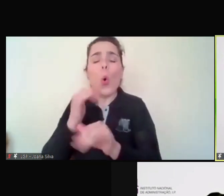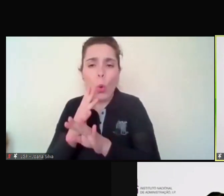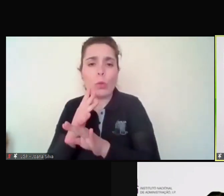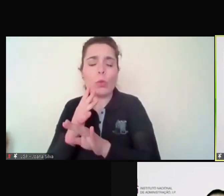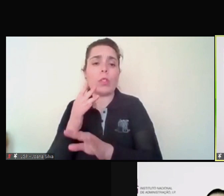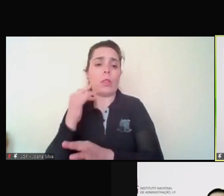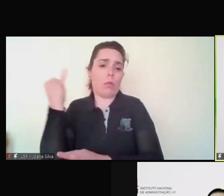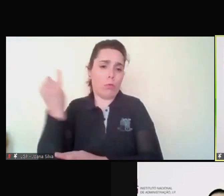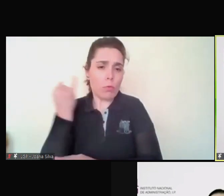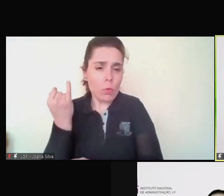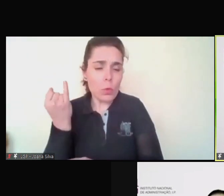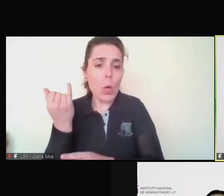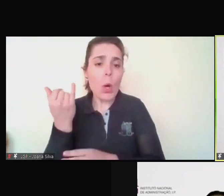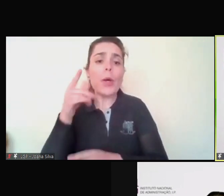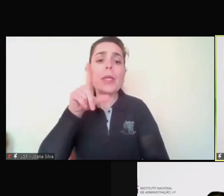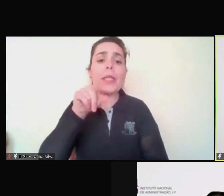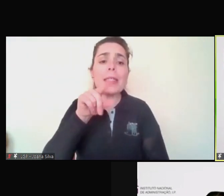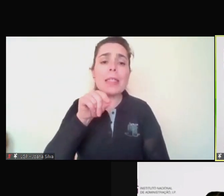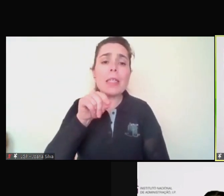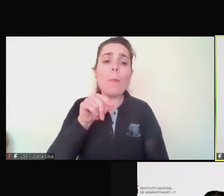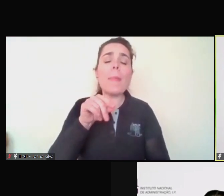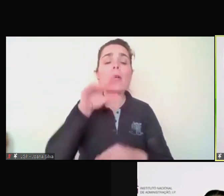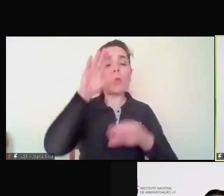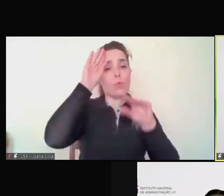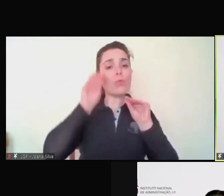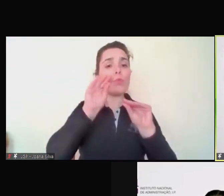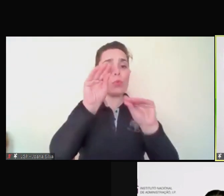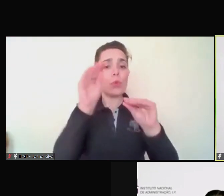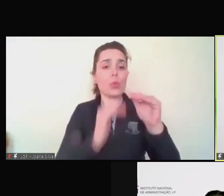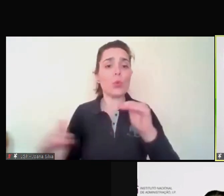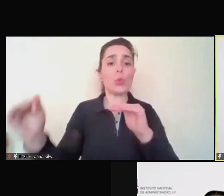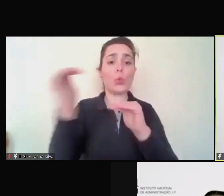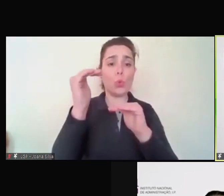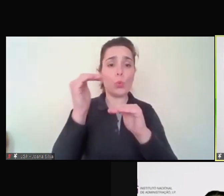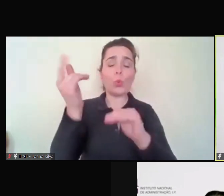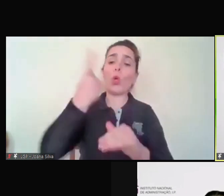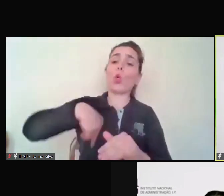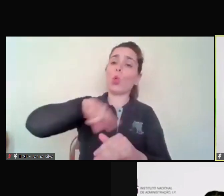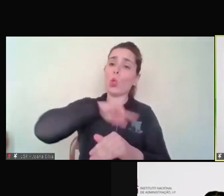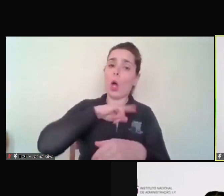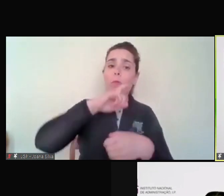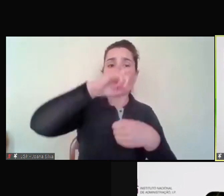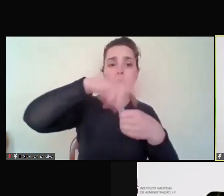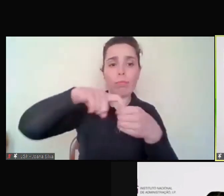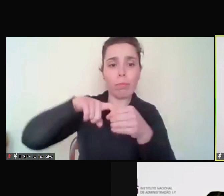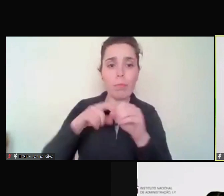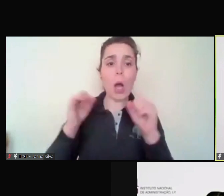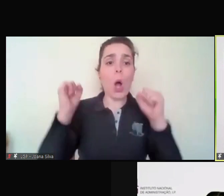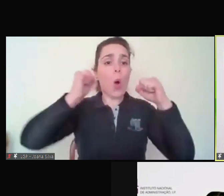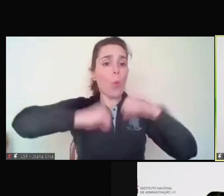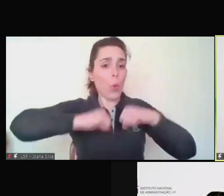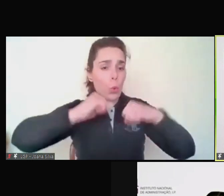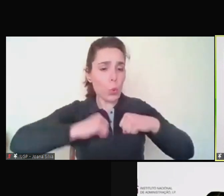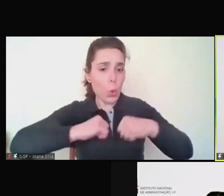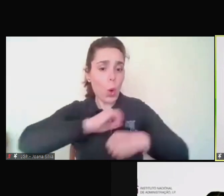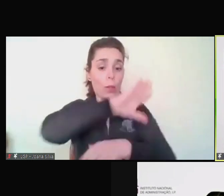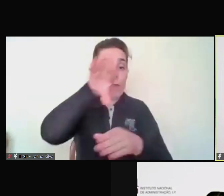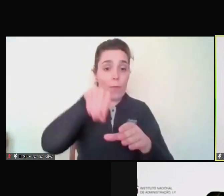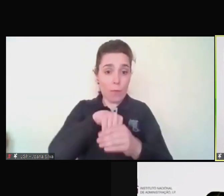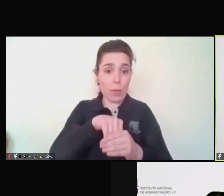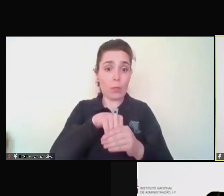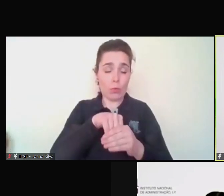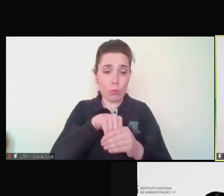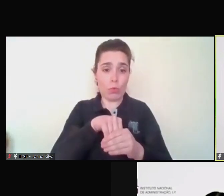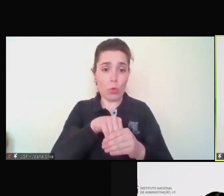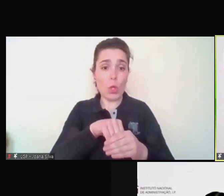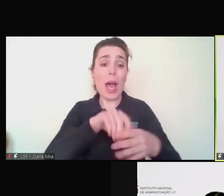sobretudo com as 10 instituições de ensino superior que se constituíram como consórcios iniciais neste um de 4